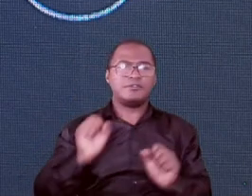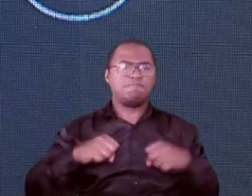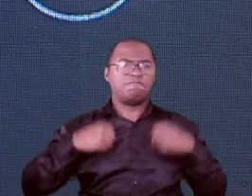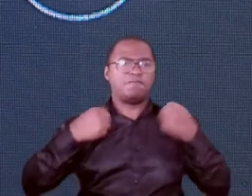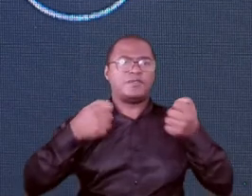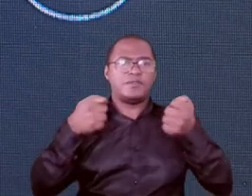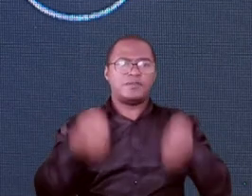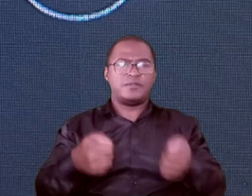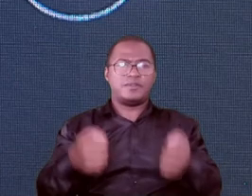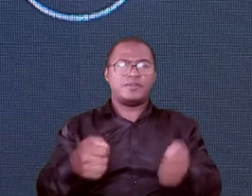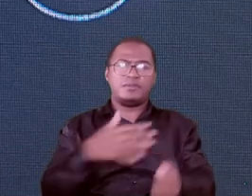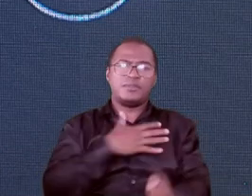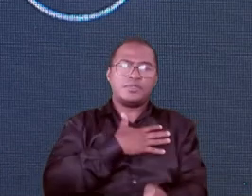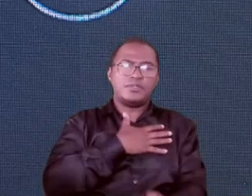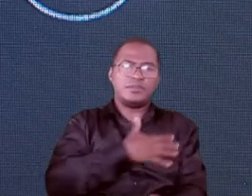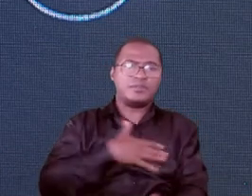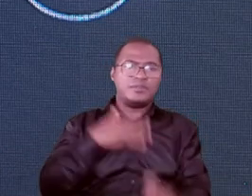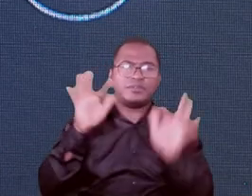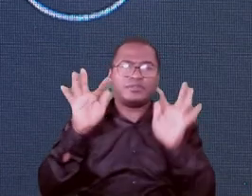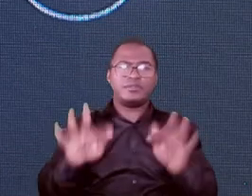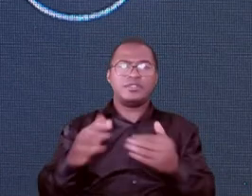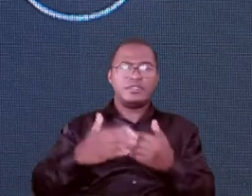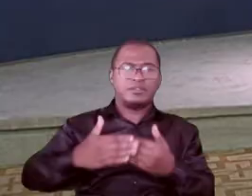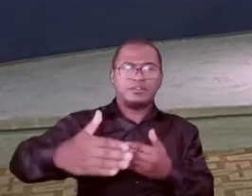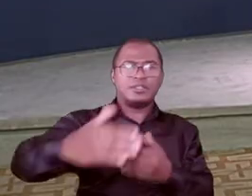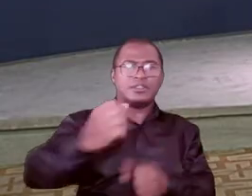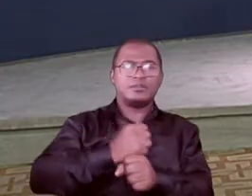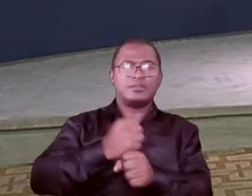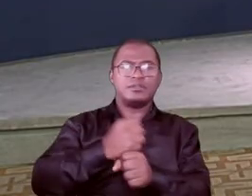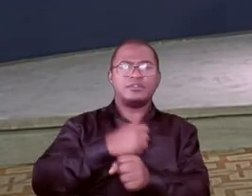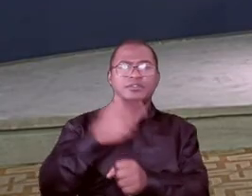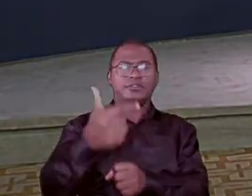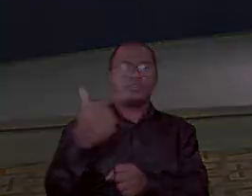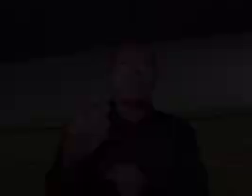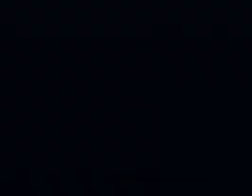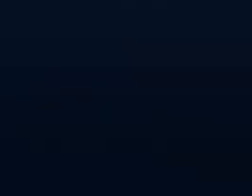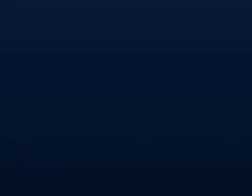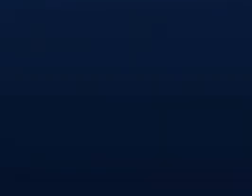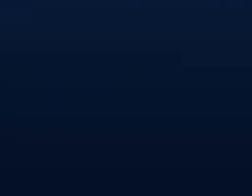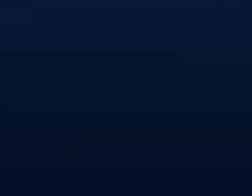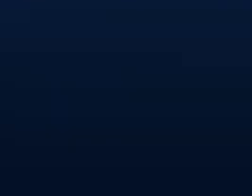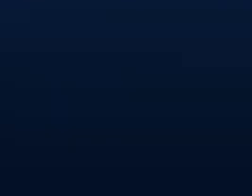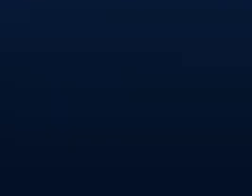o que vem pela frente 2023 Obrigado João obrigado